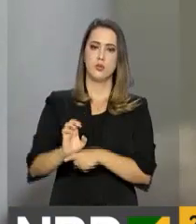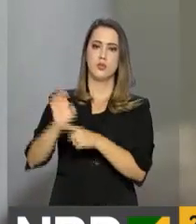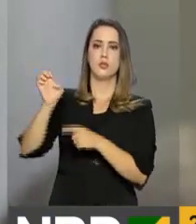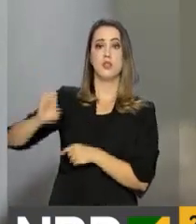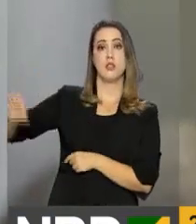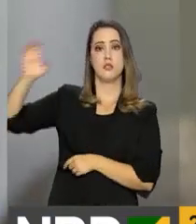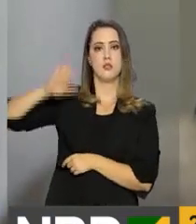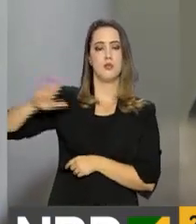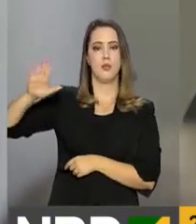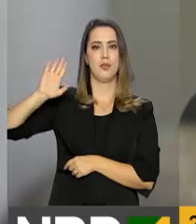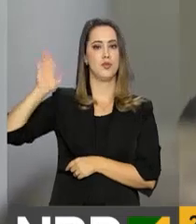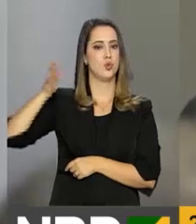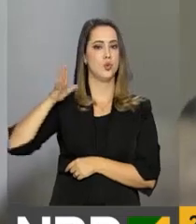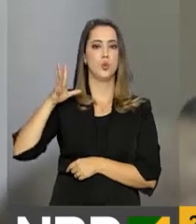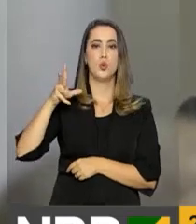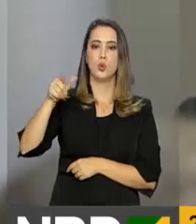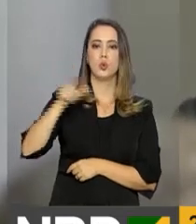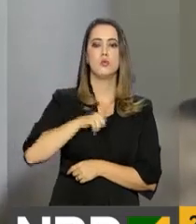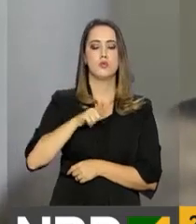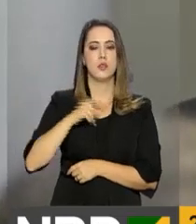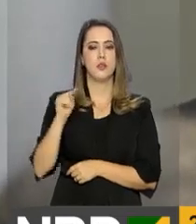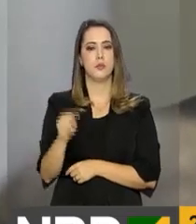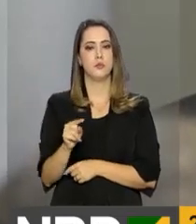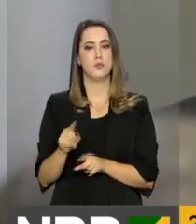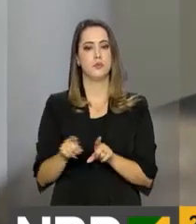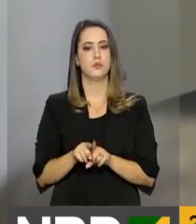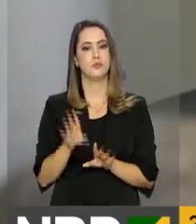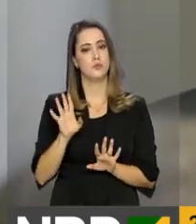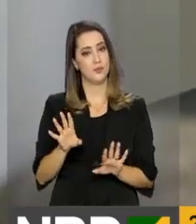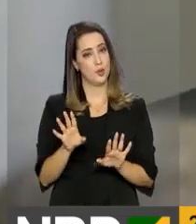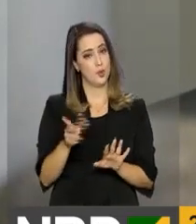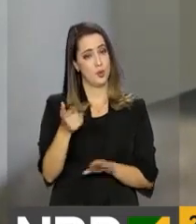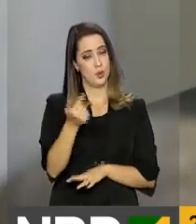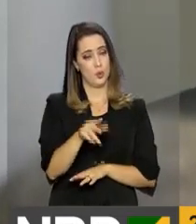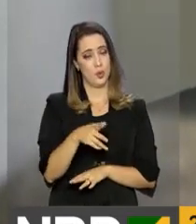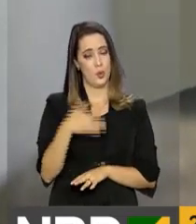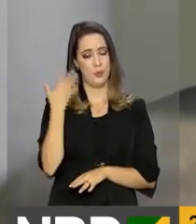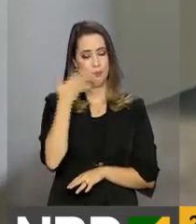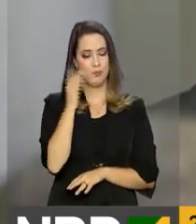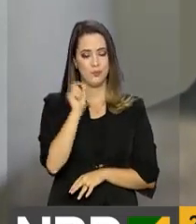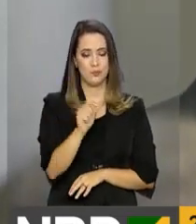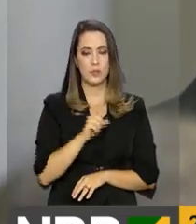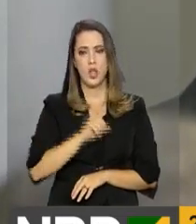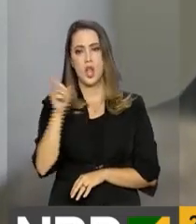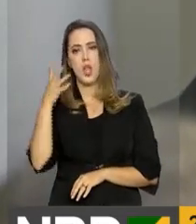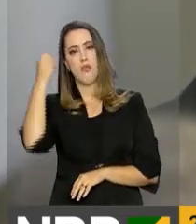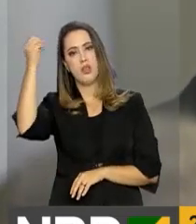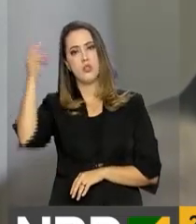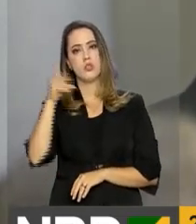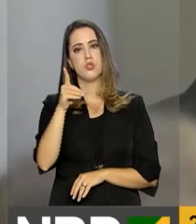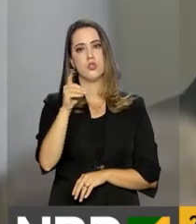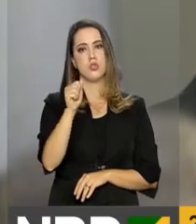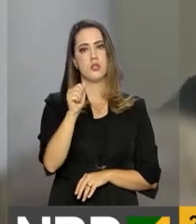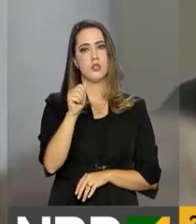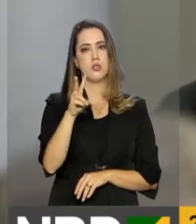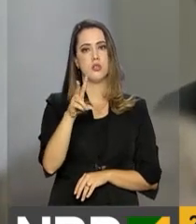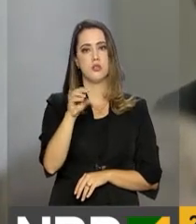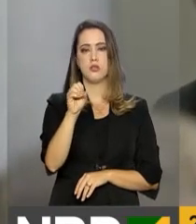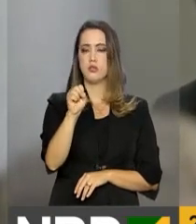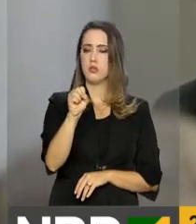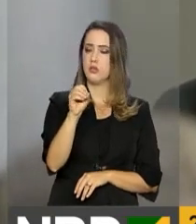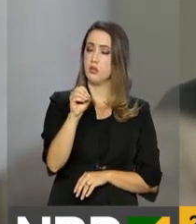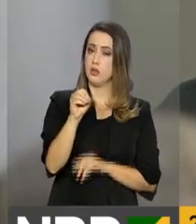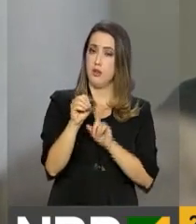europeus, por exemplo, praticamente todos adotam. Aliás, fazendo mais um parênteses, quando eu fui a Davos, tinha no meu discurso a história das 500